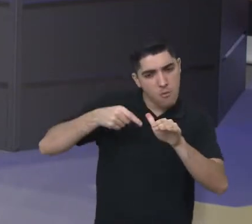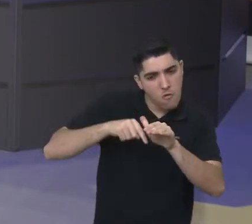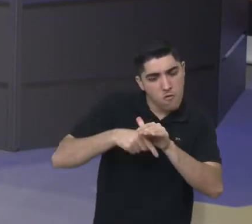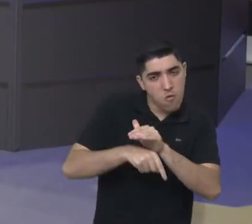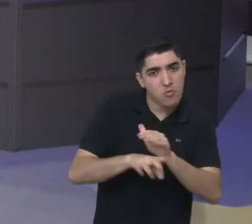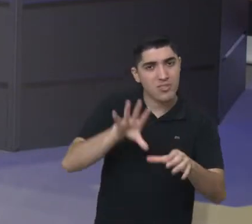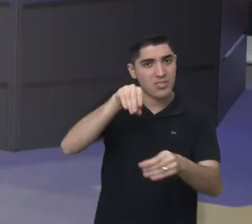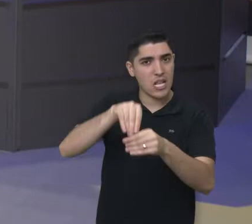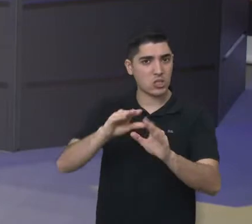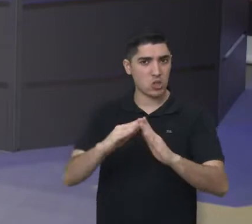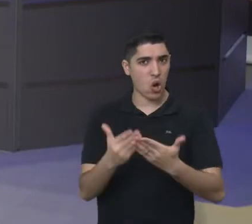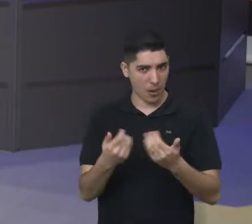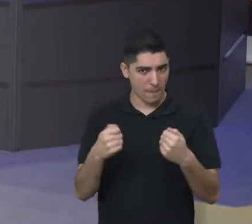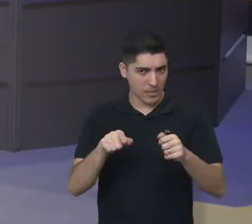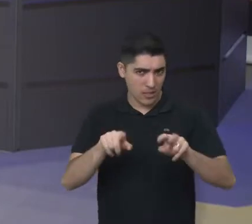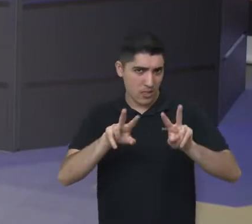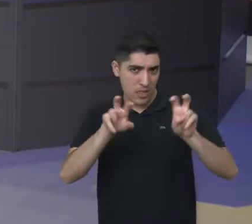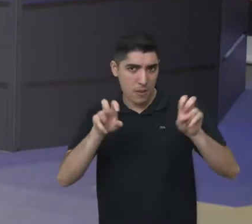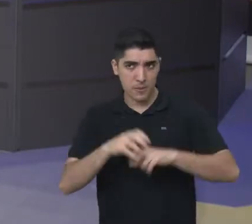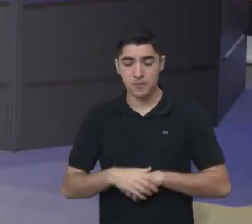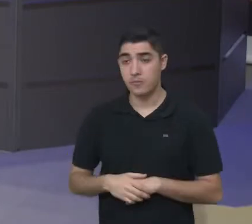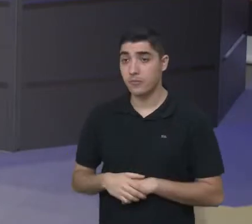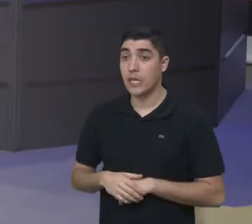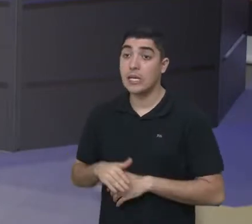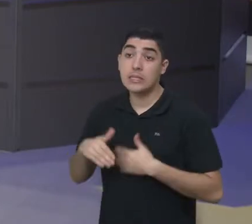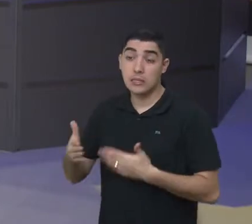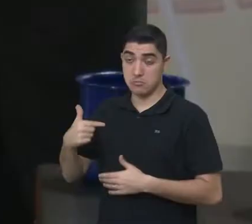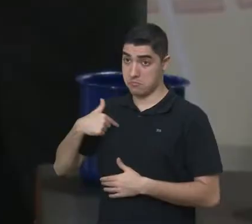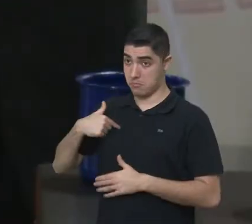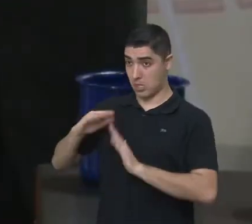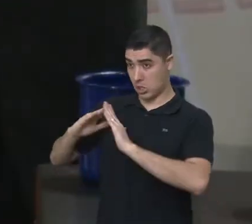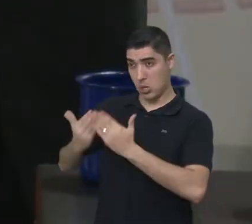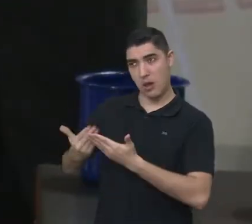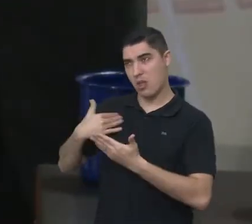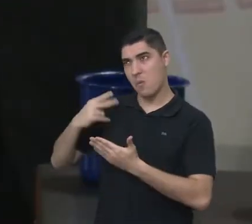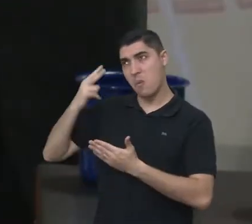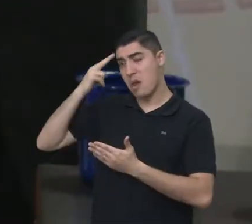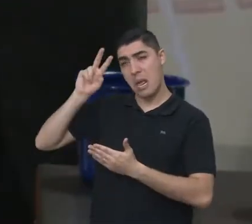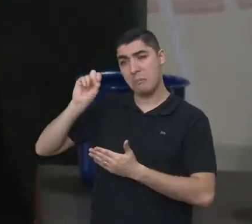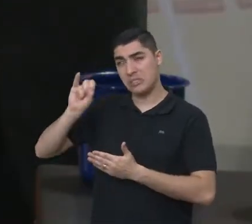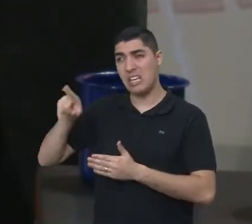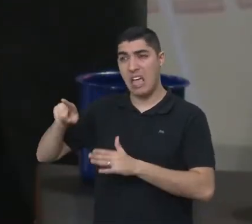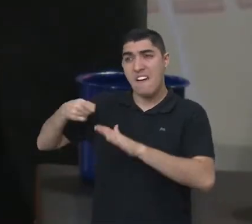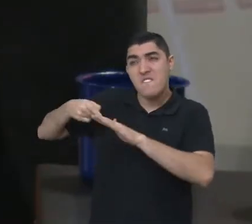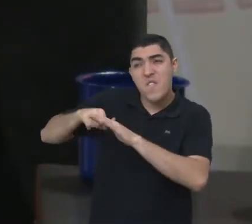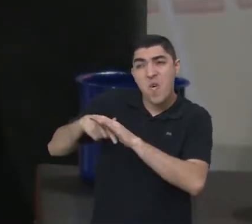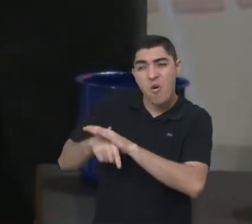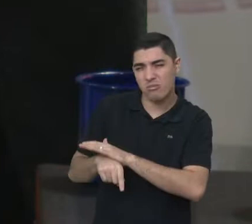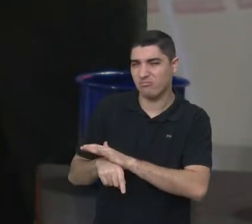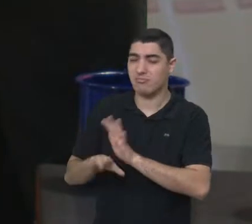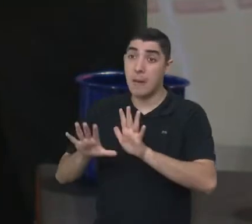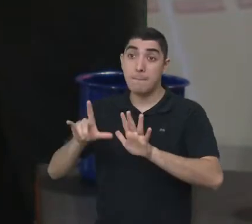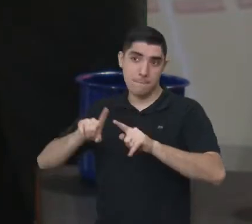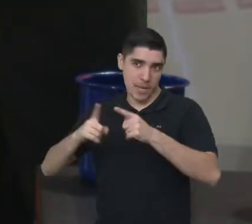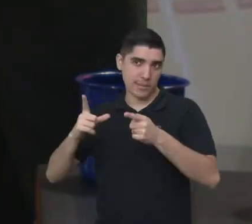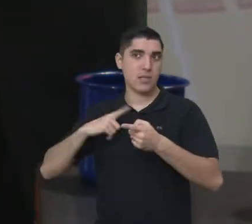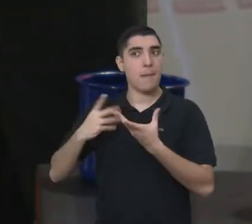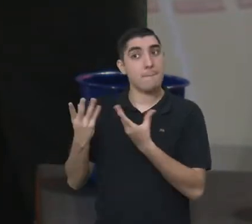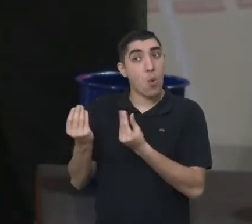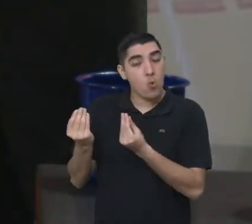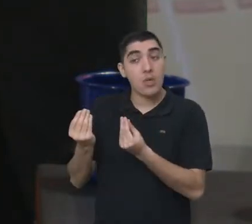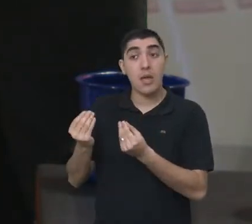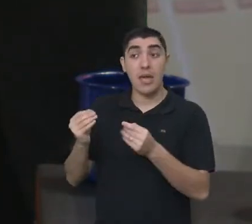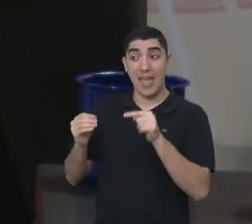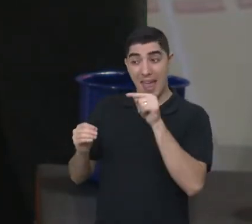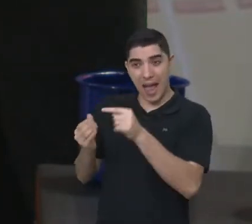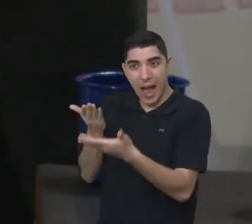nisso, nesse assunto nas escolas? Na minha, não sei se foi tão a fundo, mas eu tinha bastante. Aliás, era a única